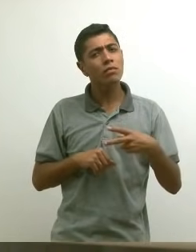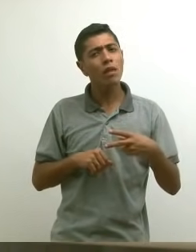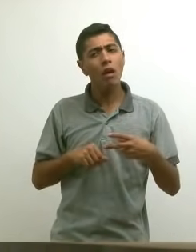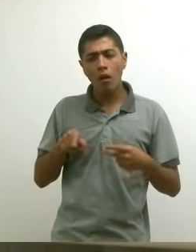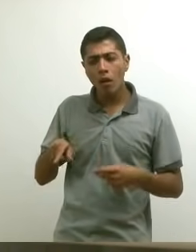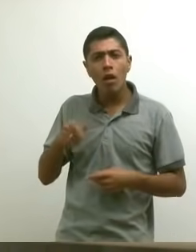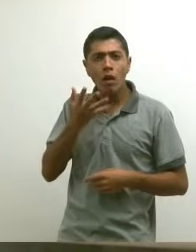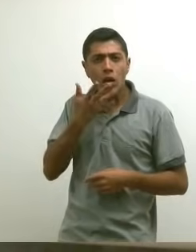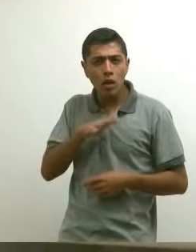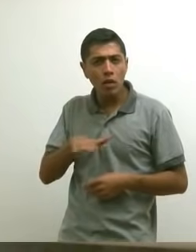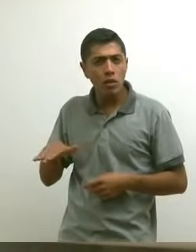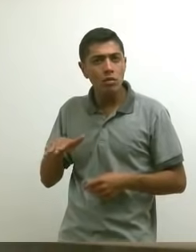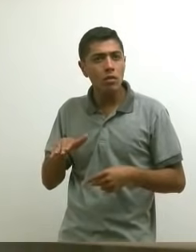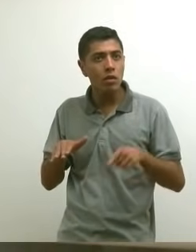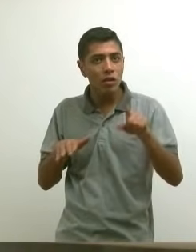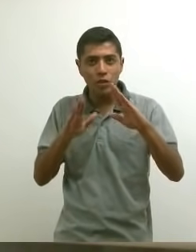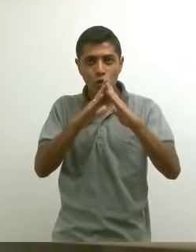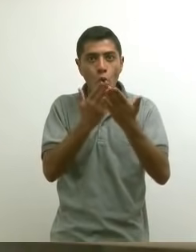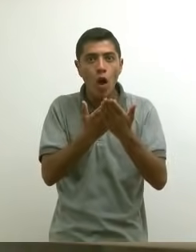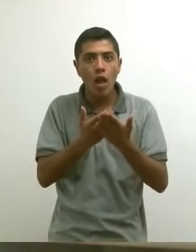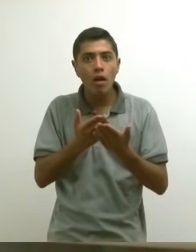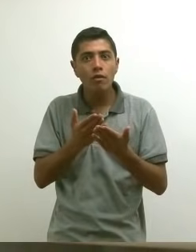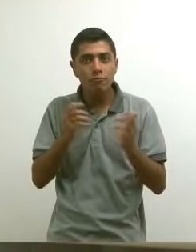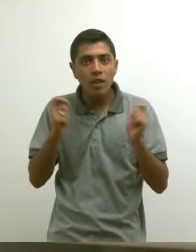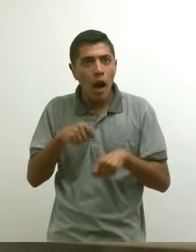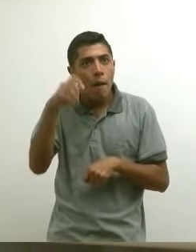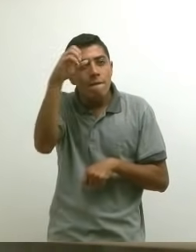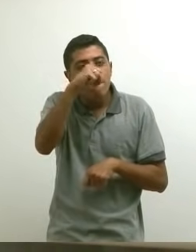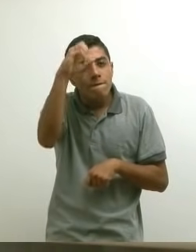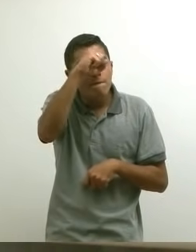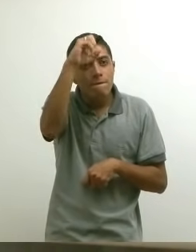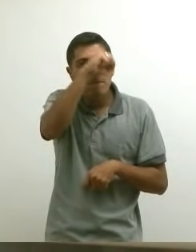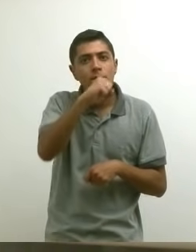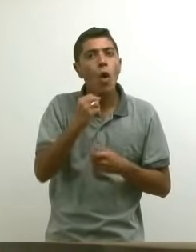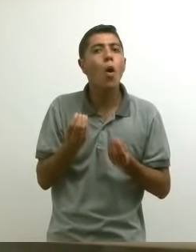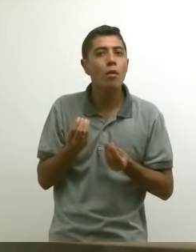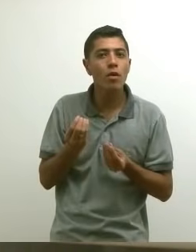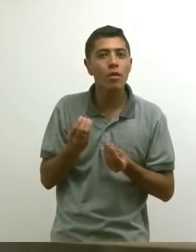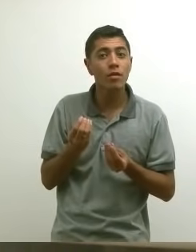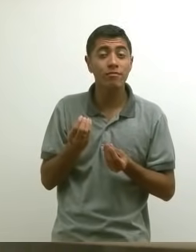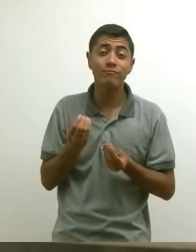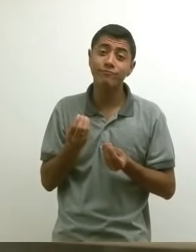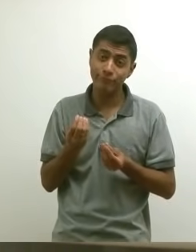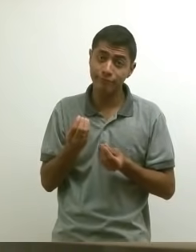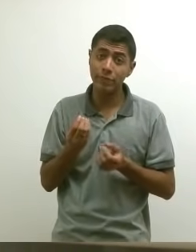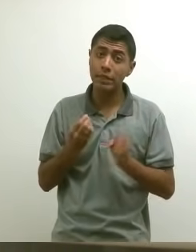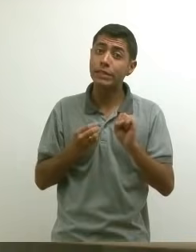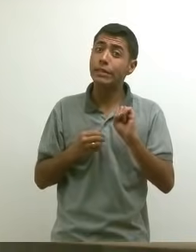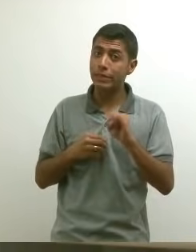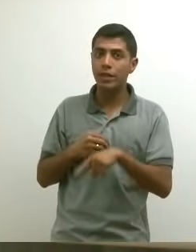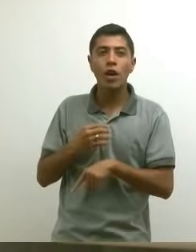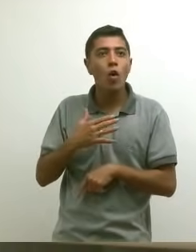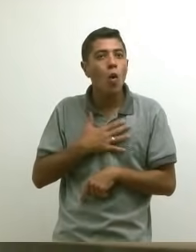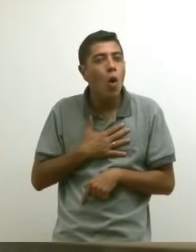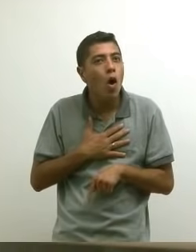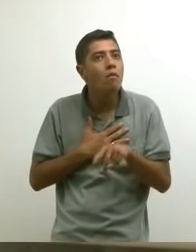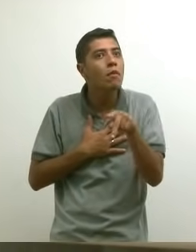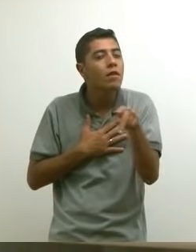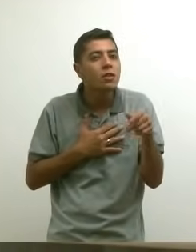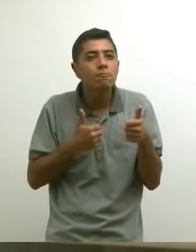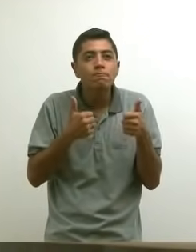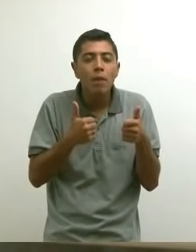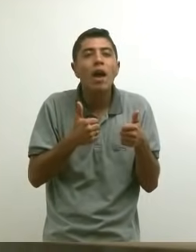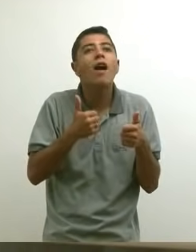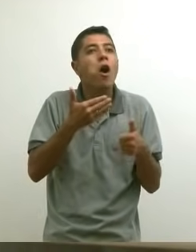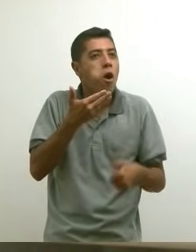legal então é entender a questão do afeto do desenvolvimento do afeto na segunda infância é uma coisa muito